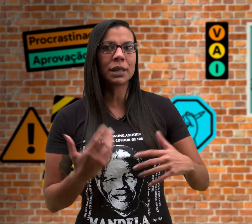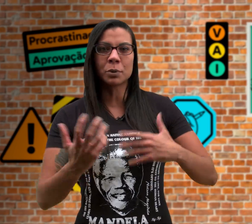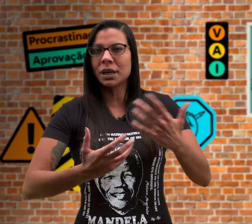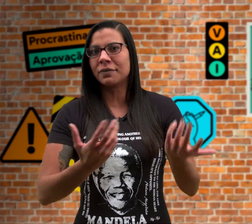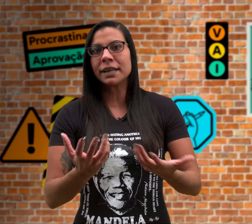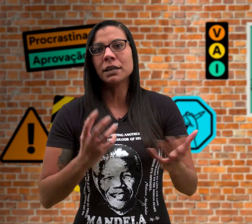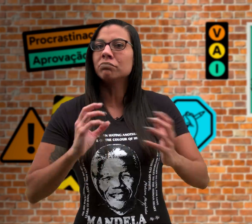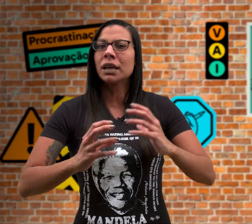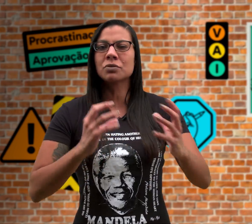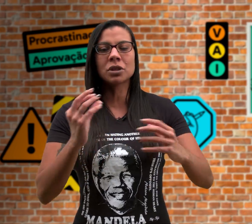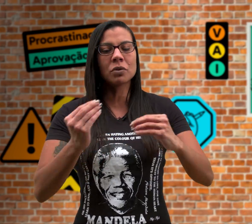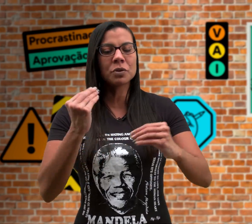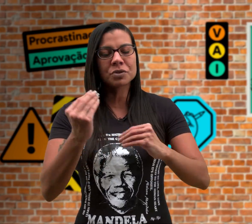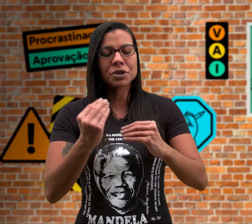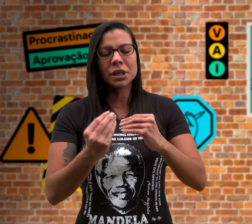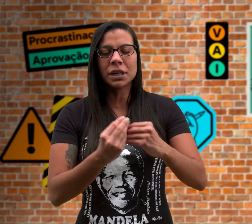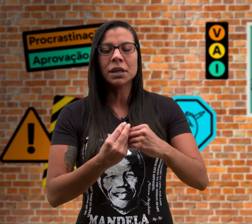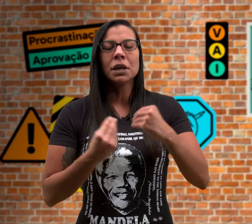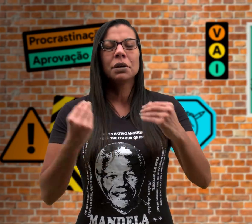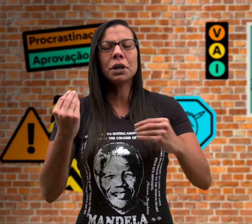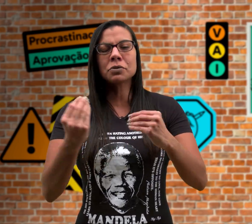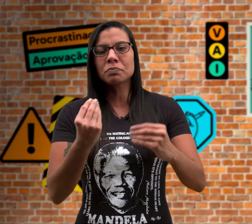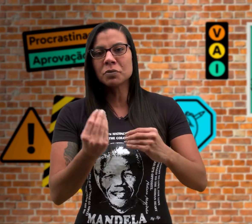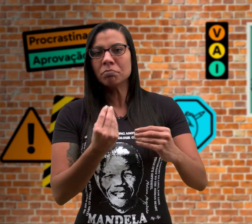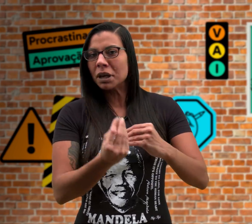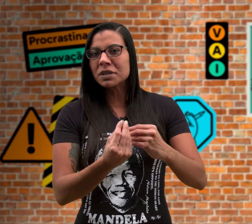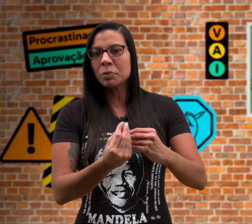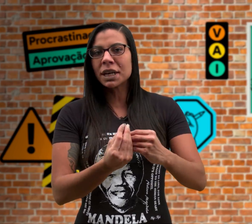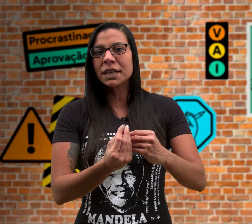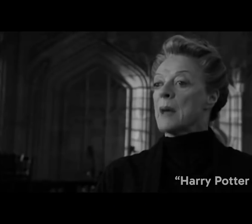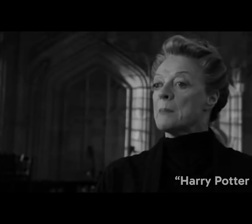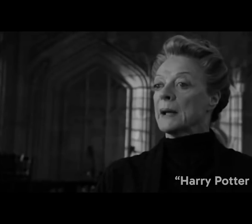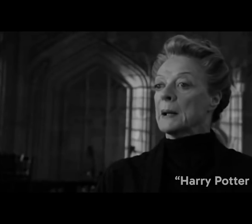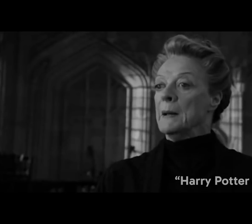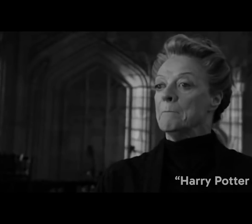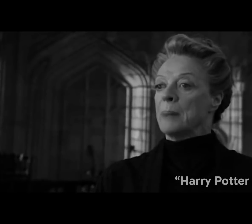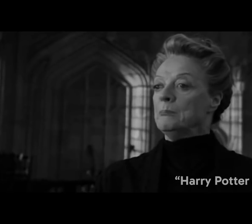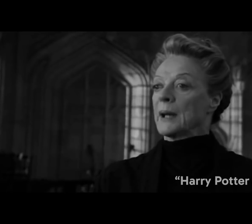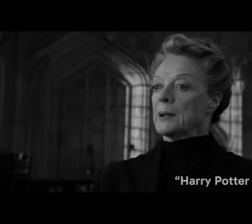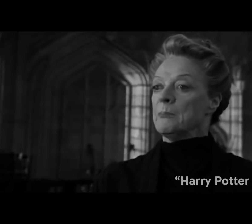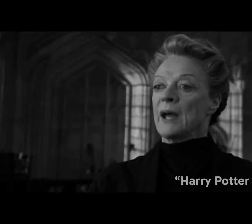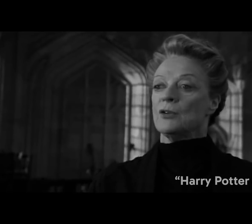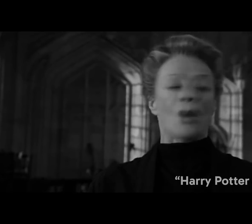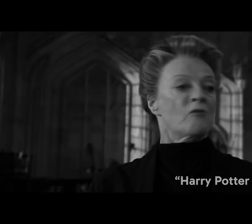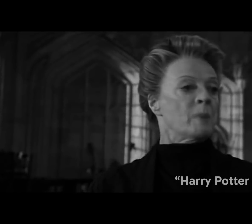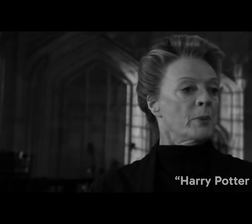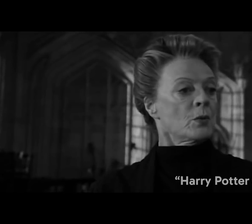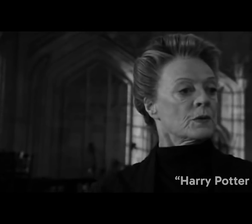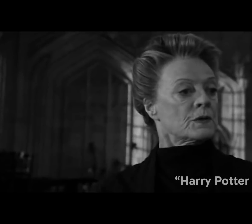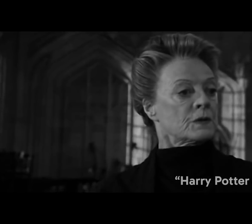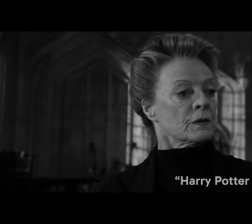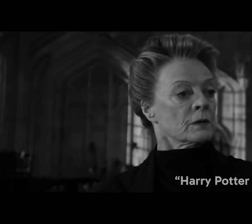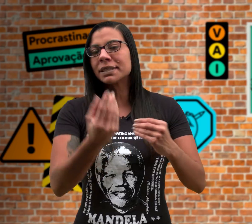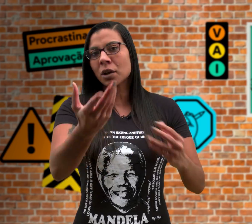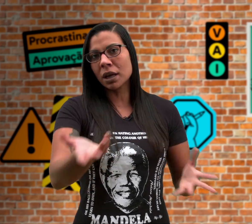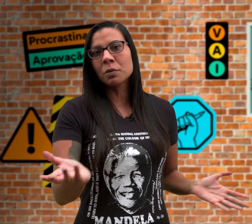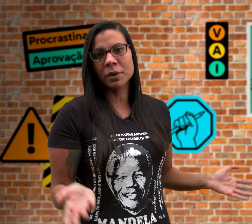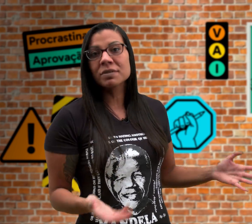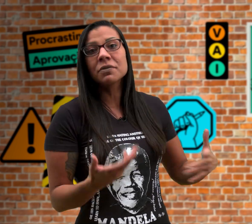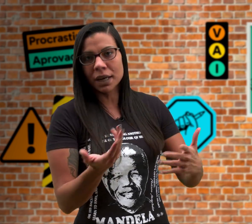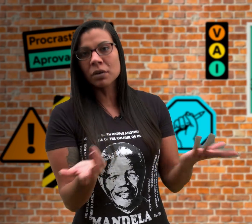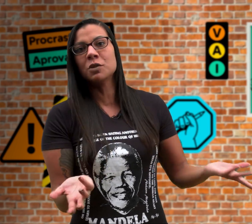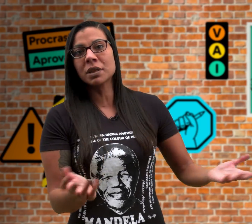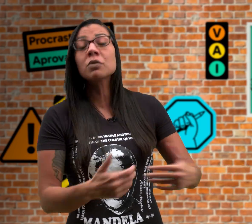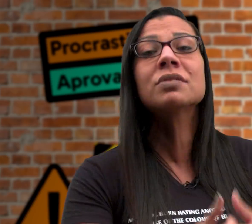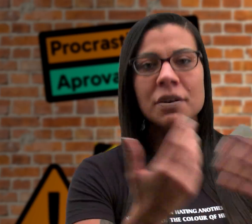britânico, né? Até porque vai que, né, o seu ouvido seja ali, né, de menos apurado. Babbling bumbling band of baboons. Mas é claro que